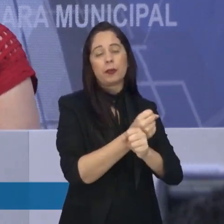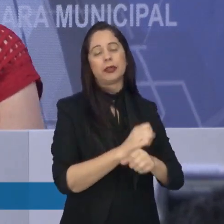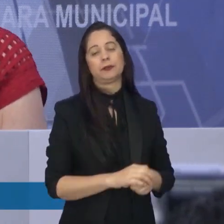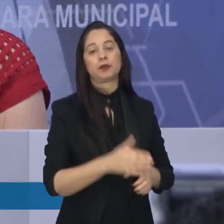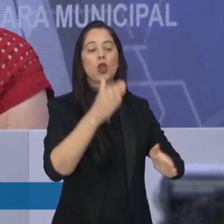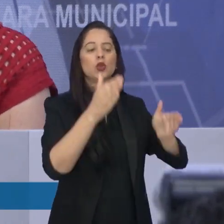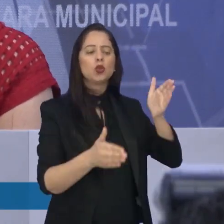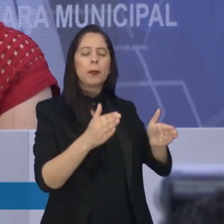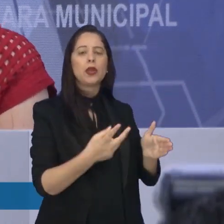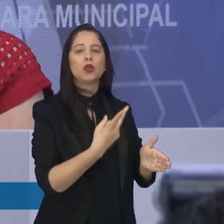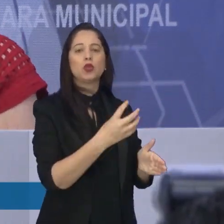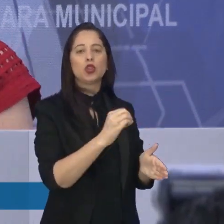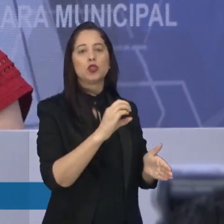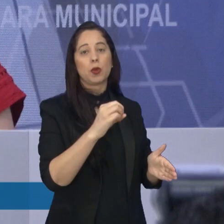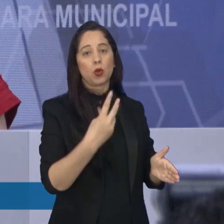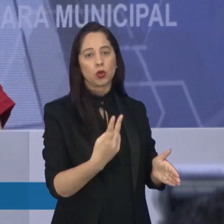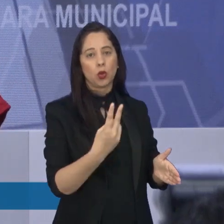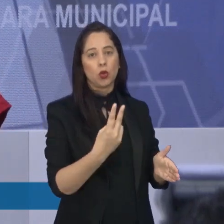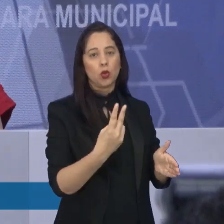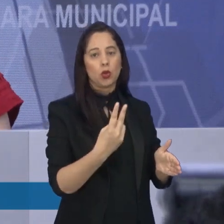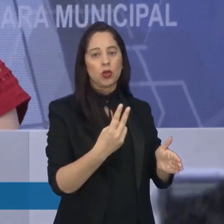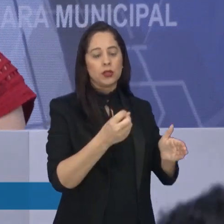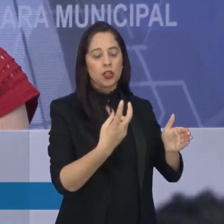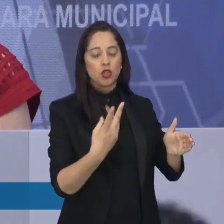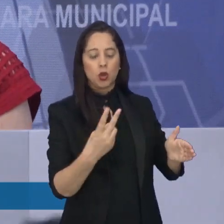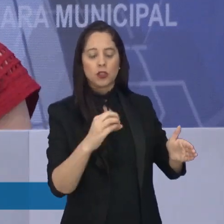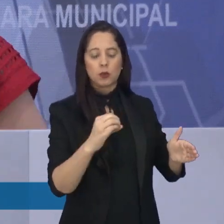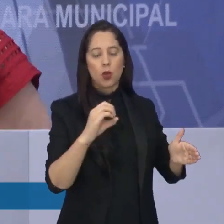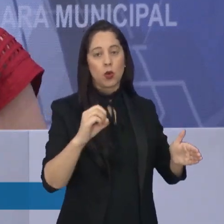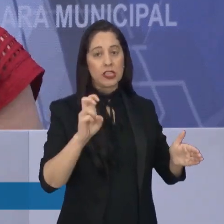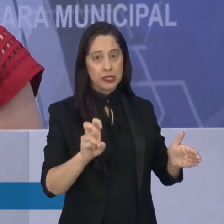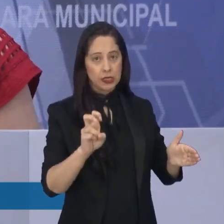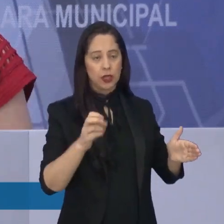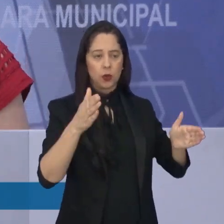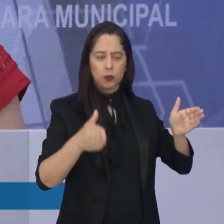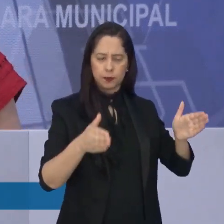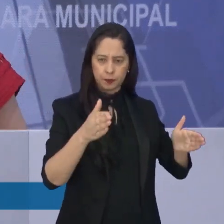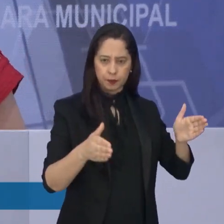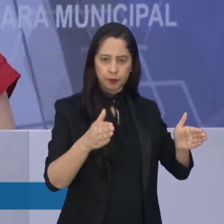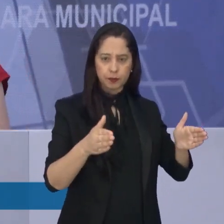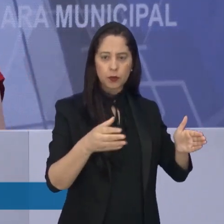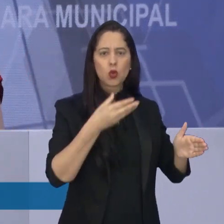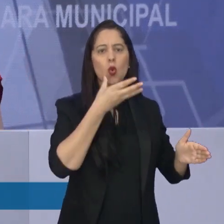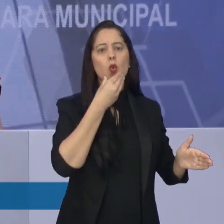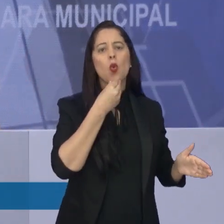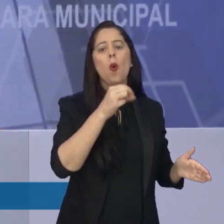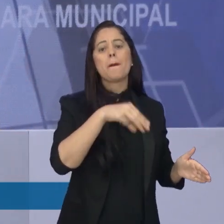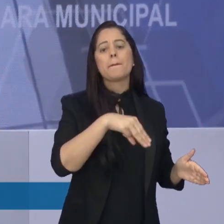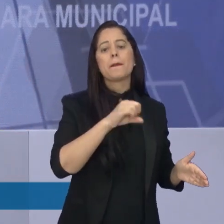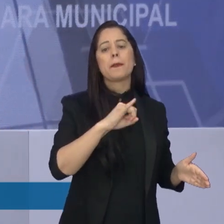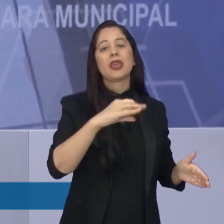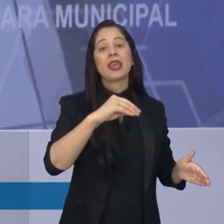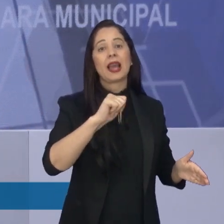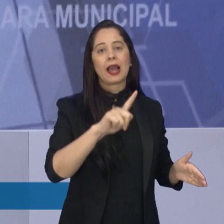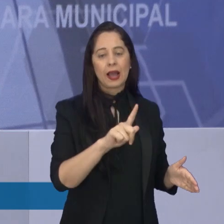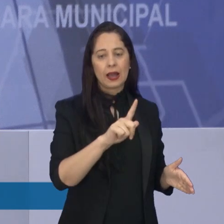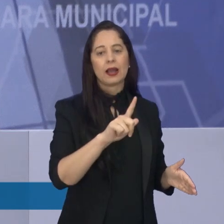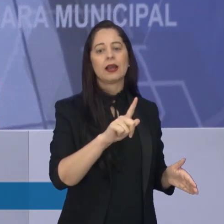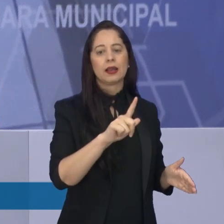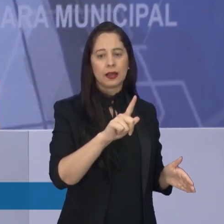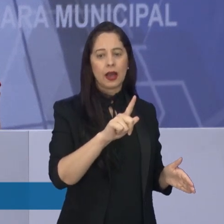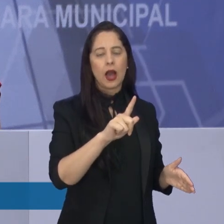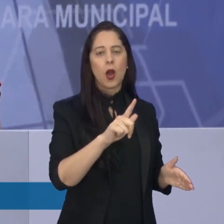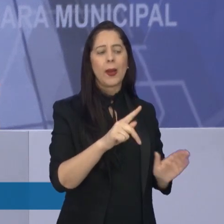2002 e 2005, o então reitor do ITA, professor Michael Gardenkrau, colocou em prática